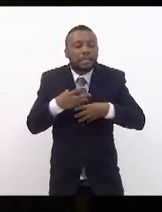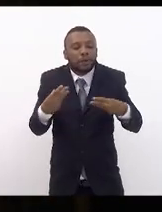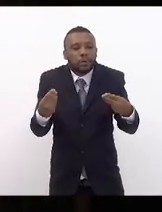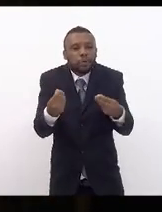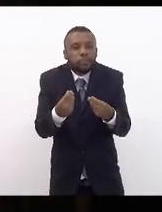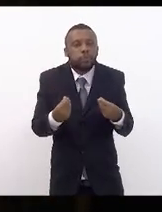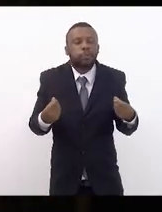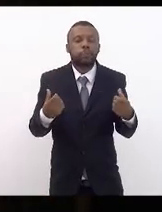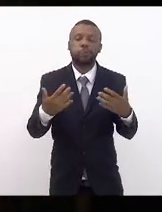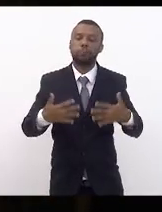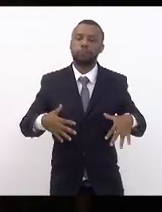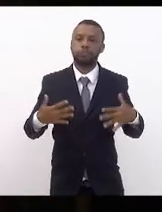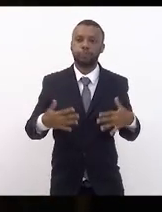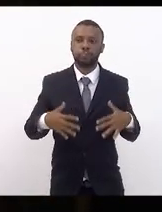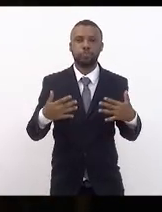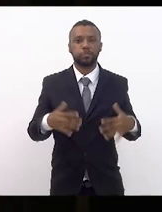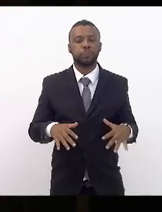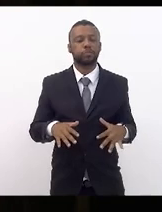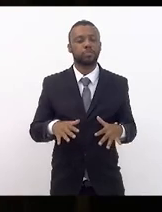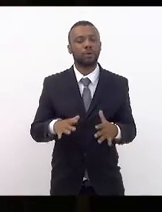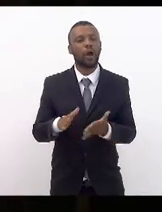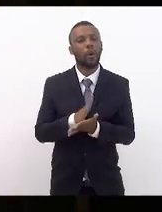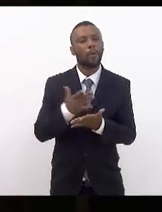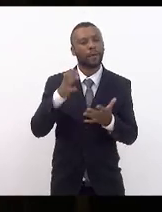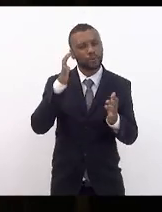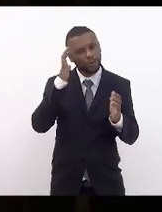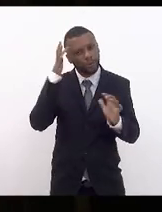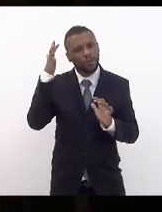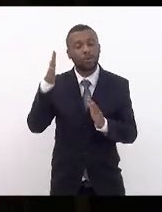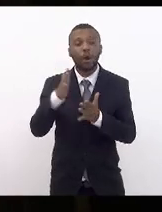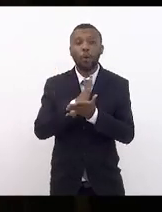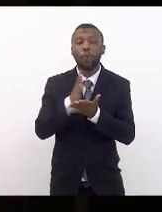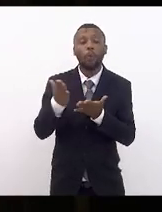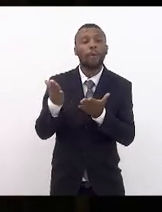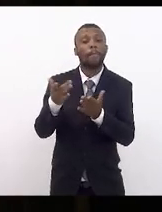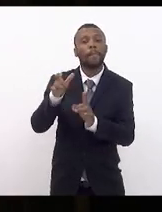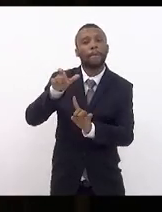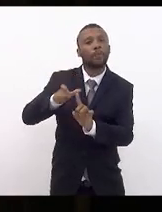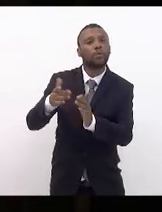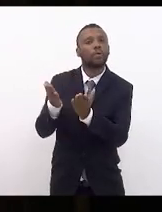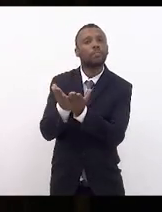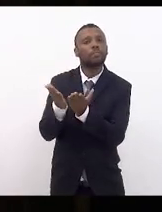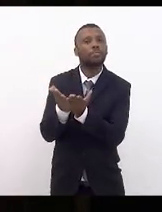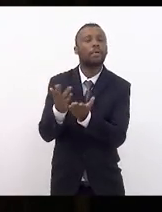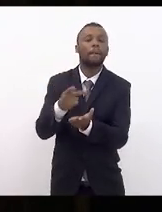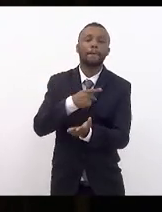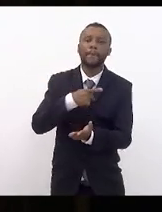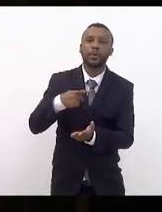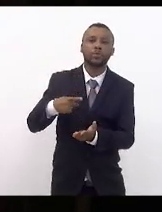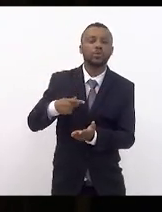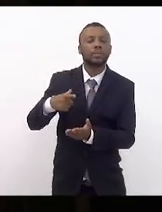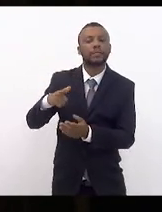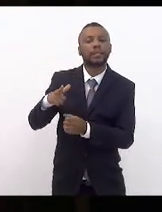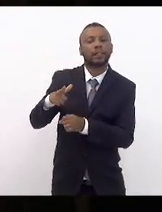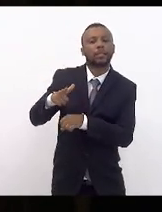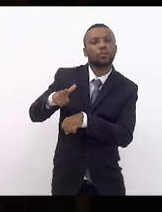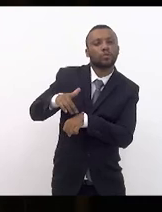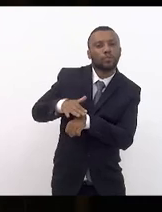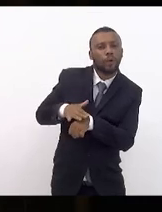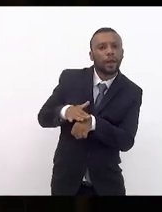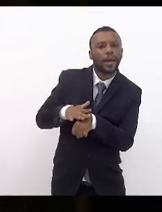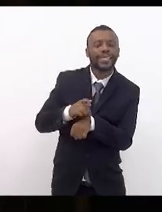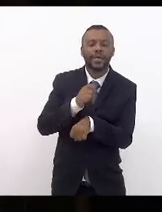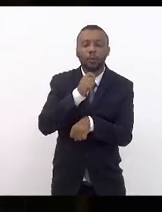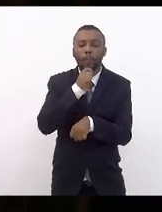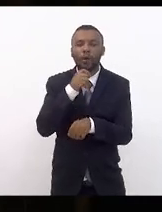sensibilizadíssimo com alguma situação de algum irmão nosso ou de algum pastor doente e sem